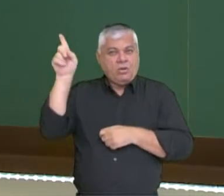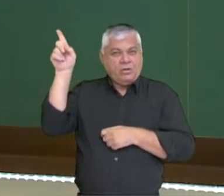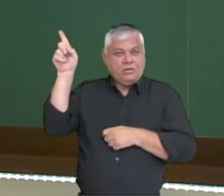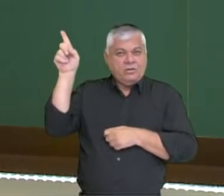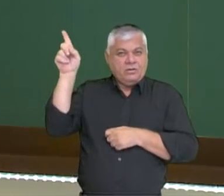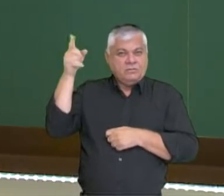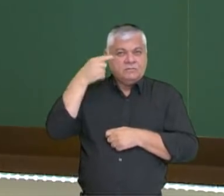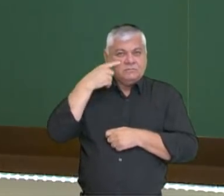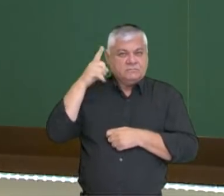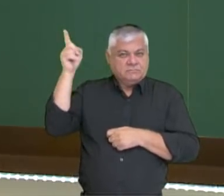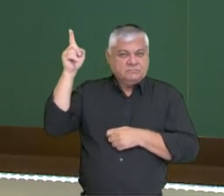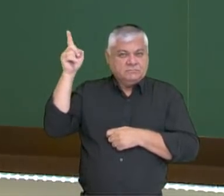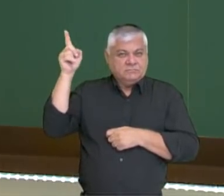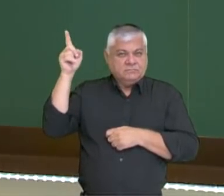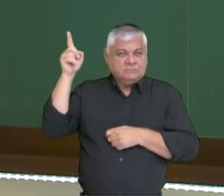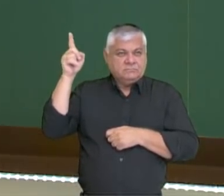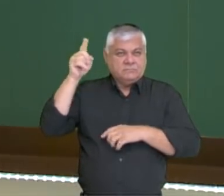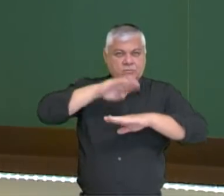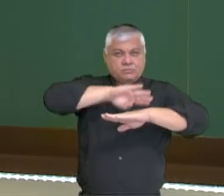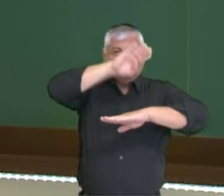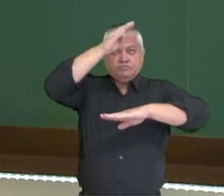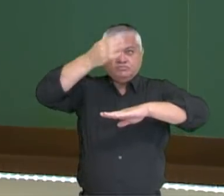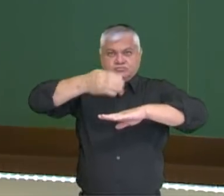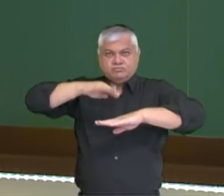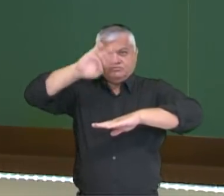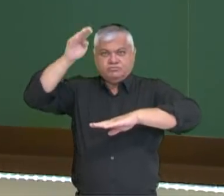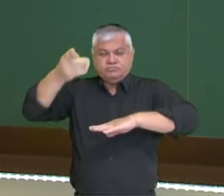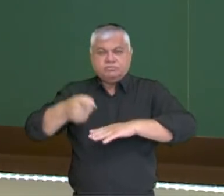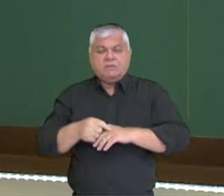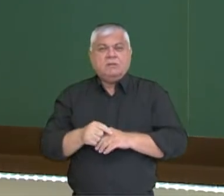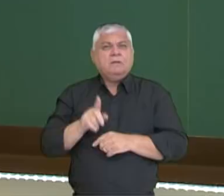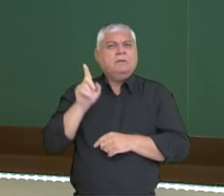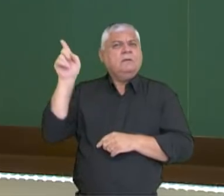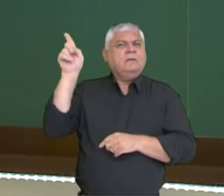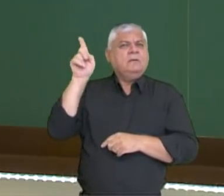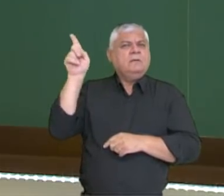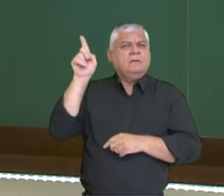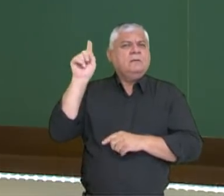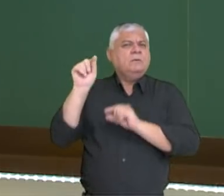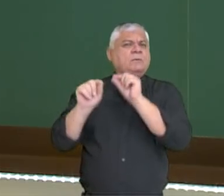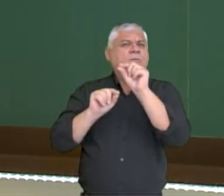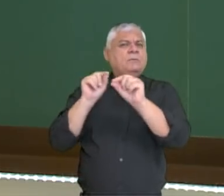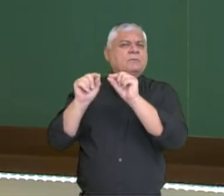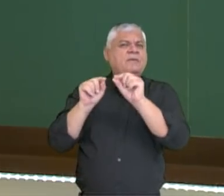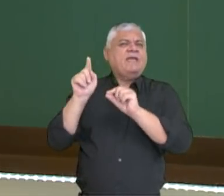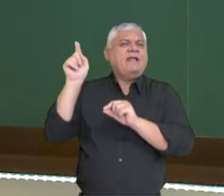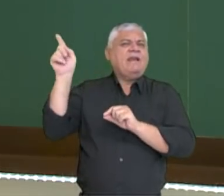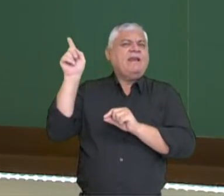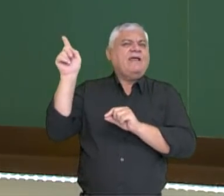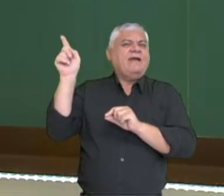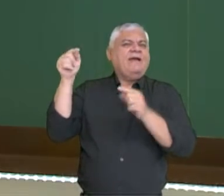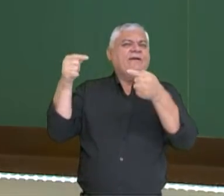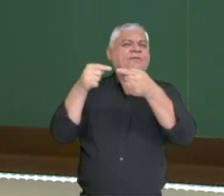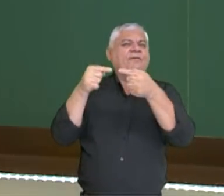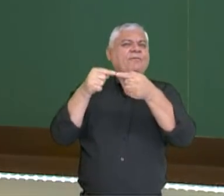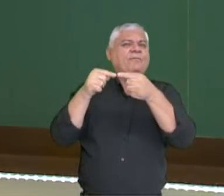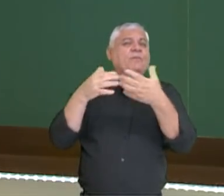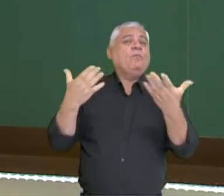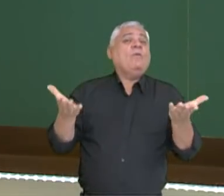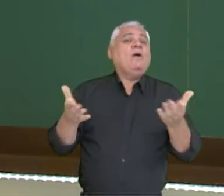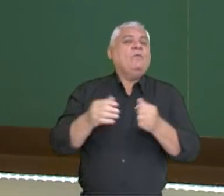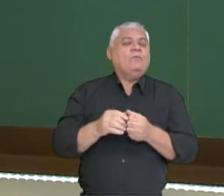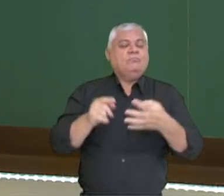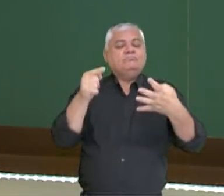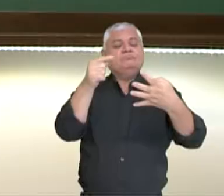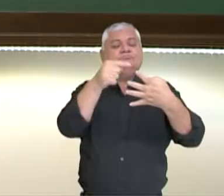temos uma imagem aqui, e responda. O fator determinante para o clima da área retratada na imagem é? Qual